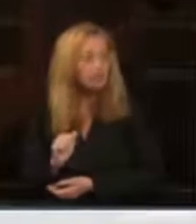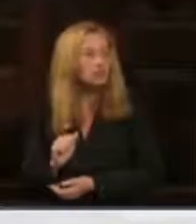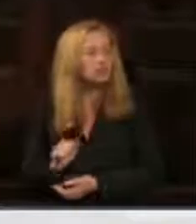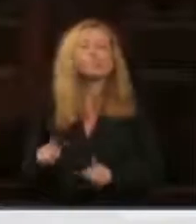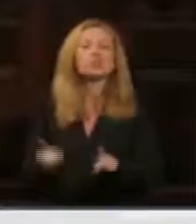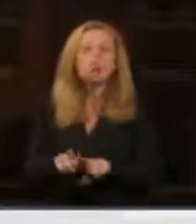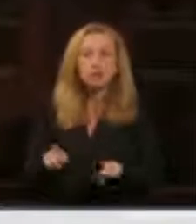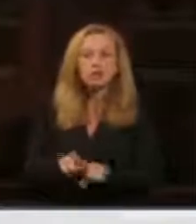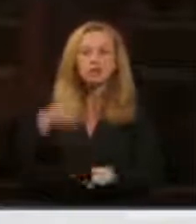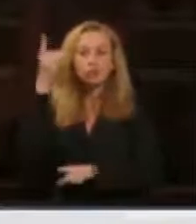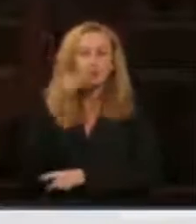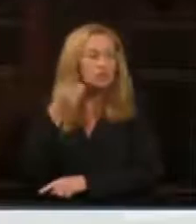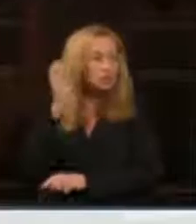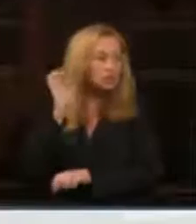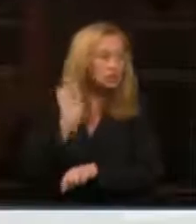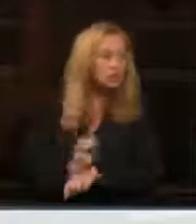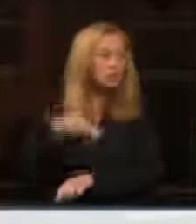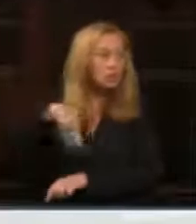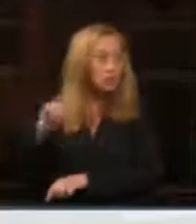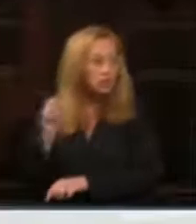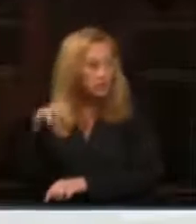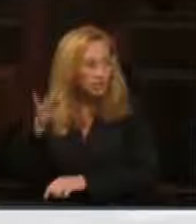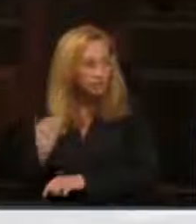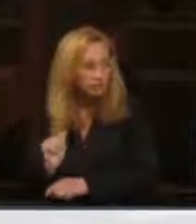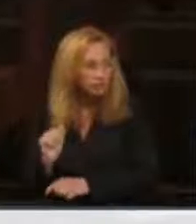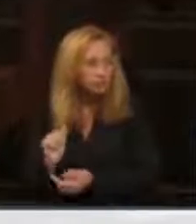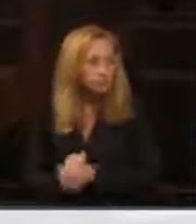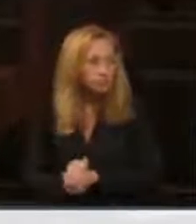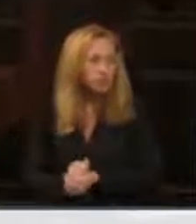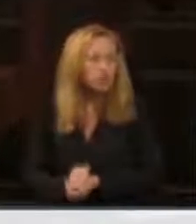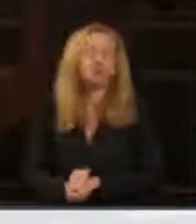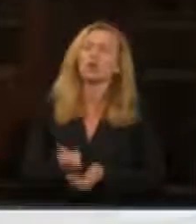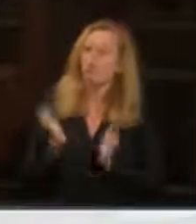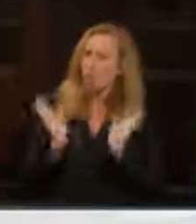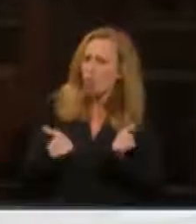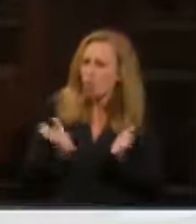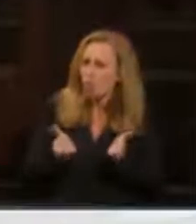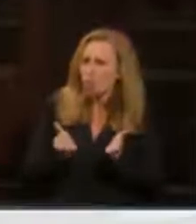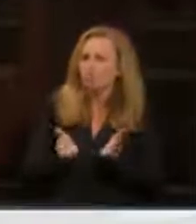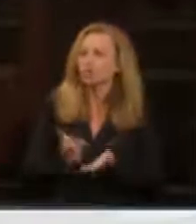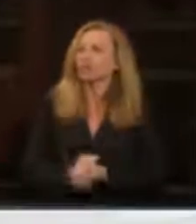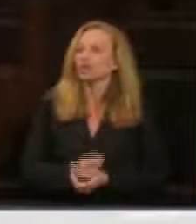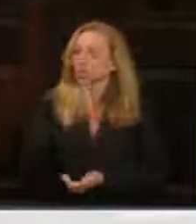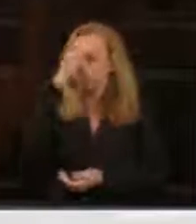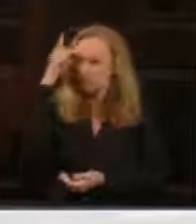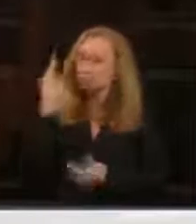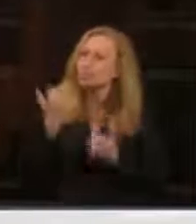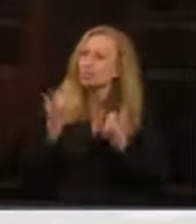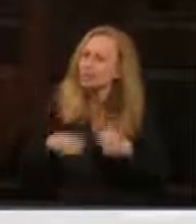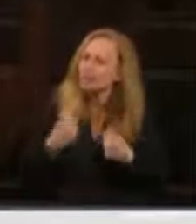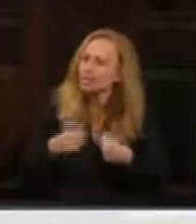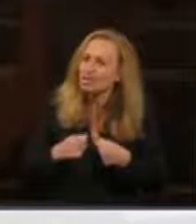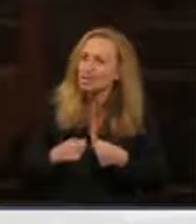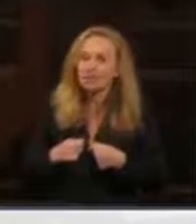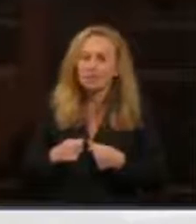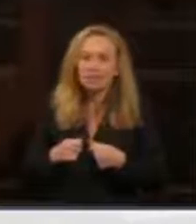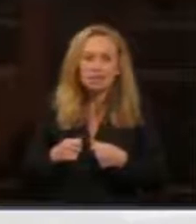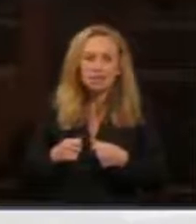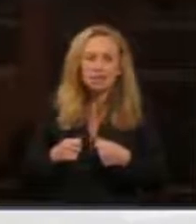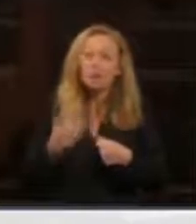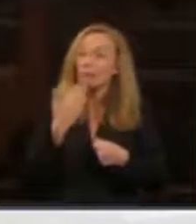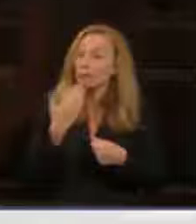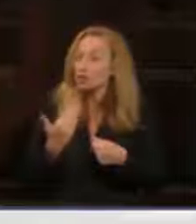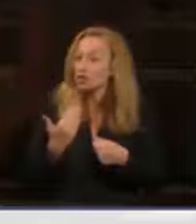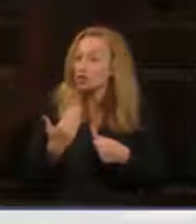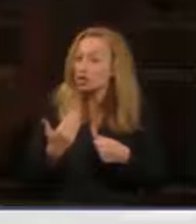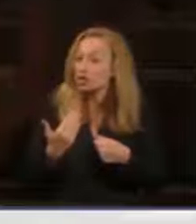deputada estadual Mônica Francisco. Ou seja, ainda hoje a gente precisa de passe para estar